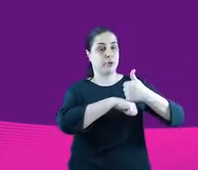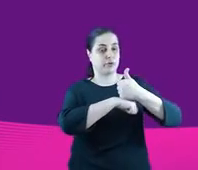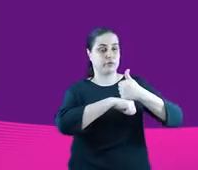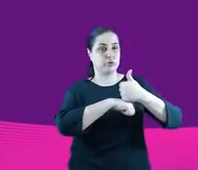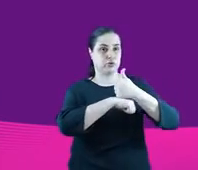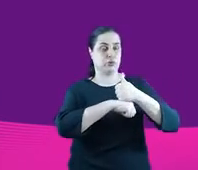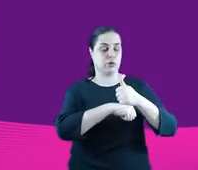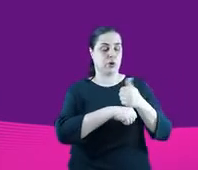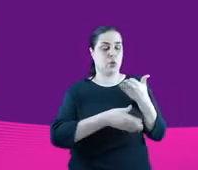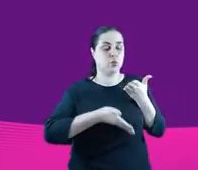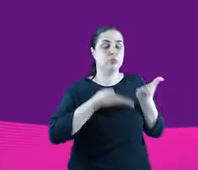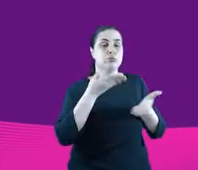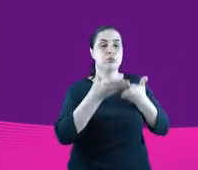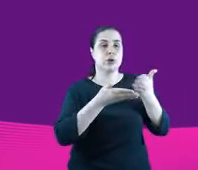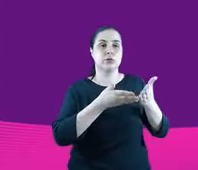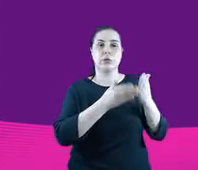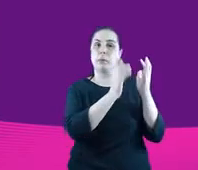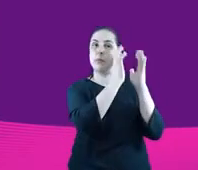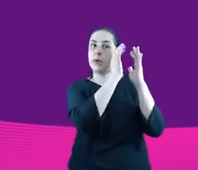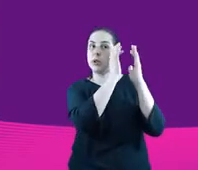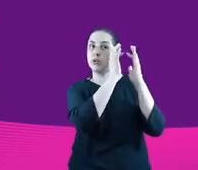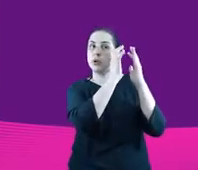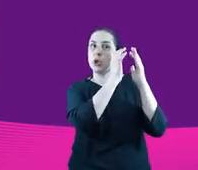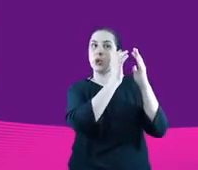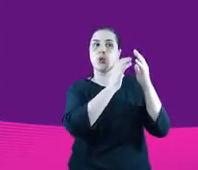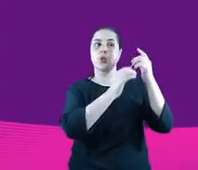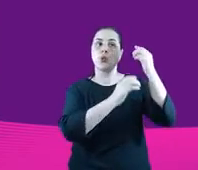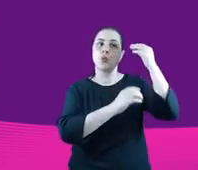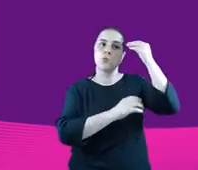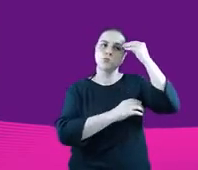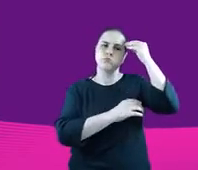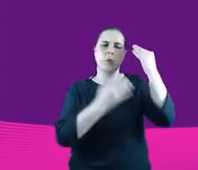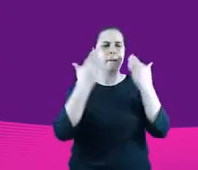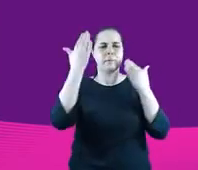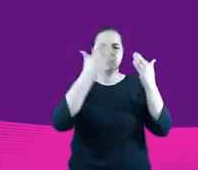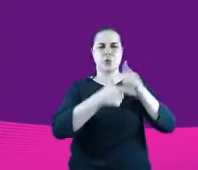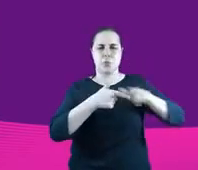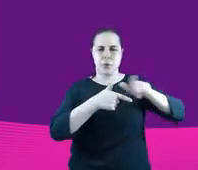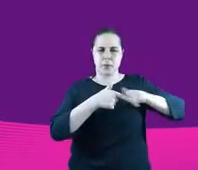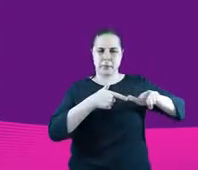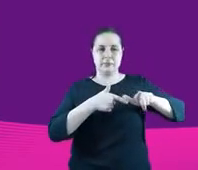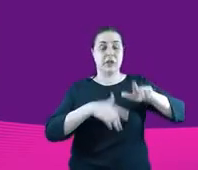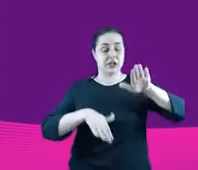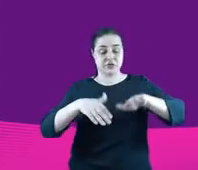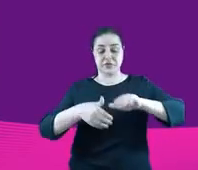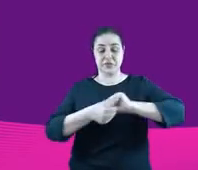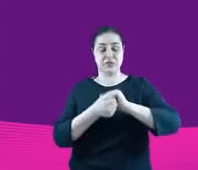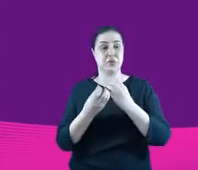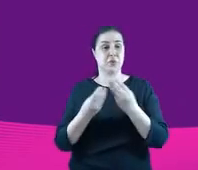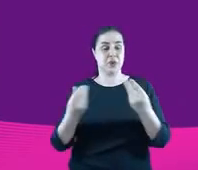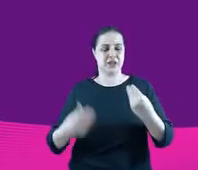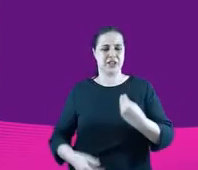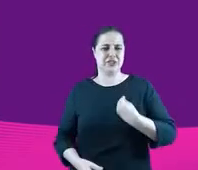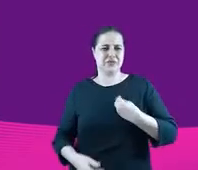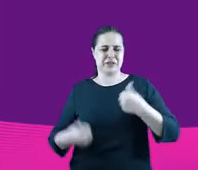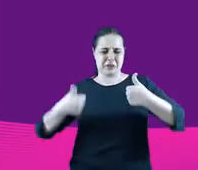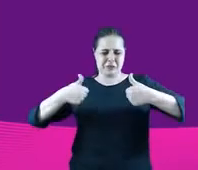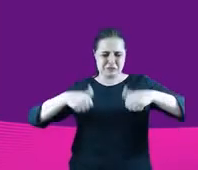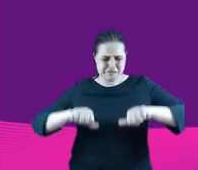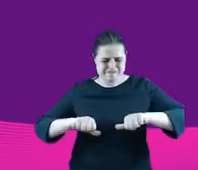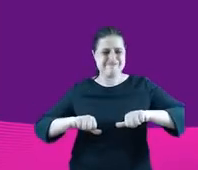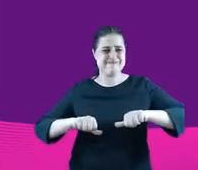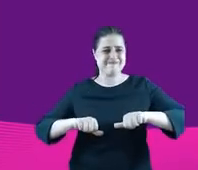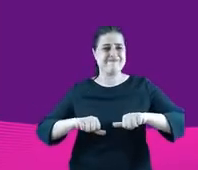neuropsicológicos. Em conclusão, a qualidade de vida está comprometida em 1 a 4 sobreviventes, principalmente por